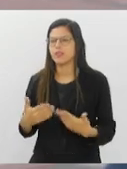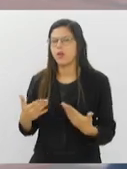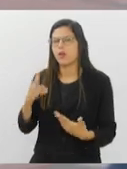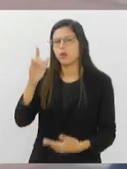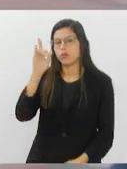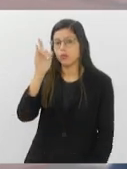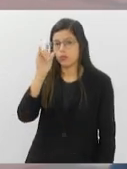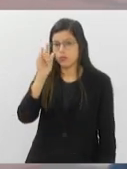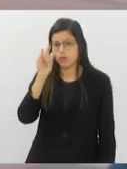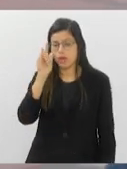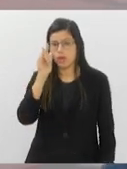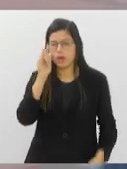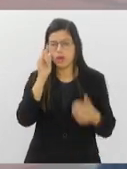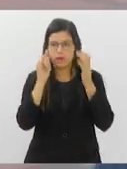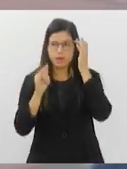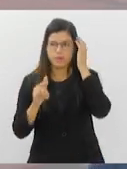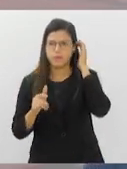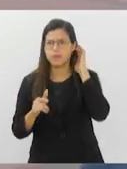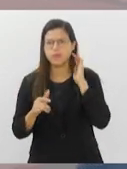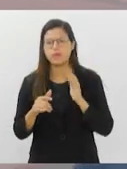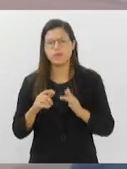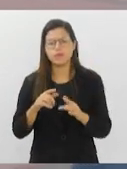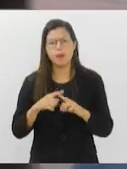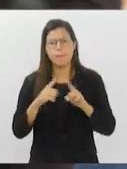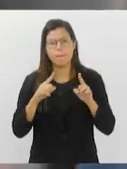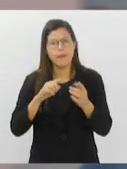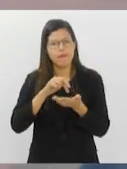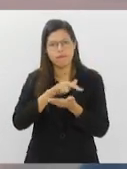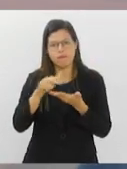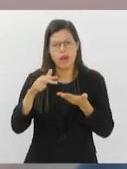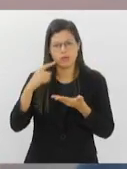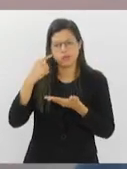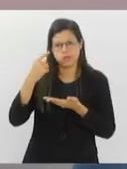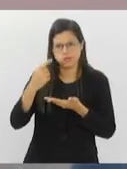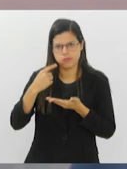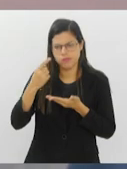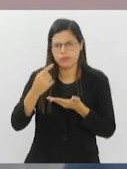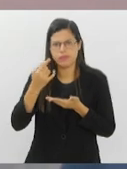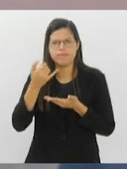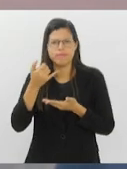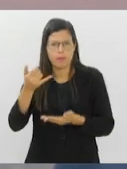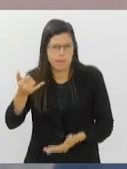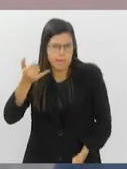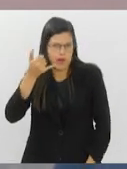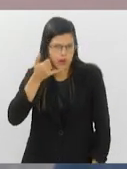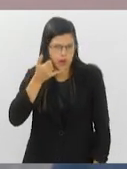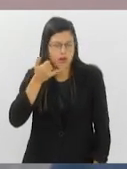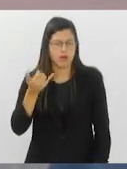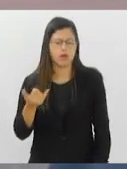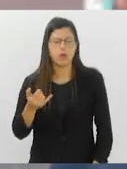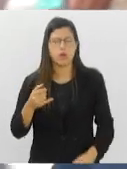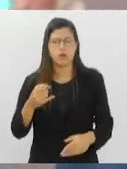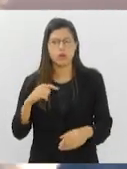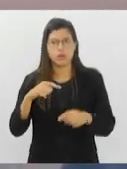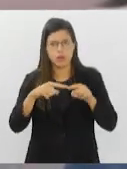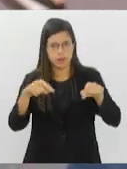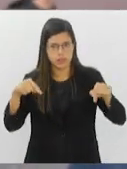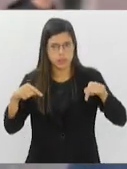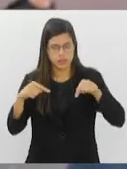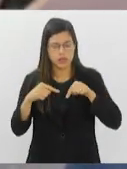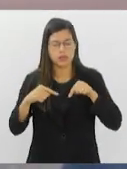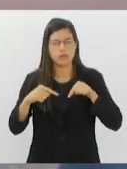Instagram, mas vários advogados também militam, né, nessa questão. No nosso escritório, a gente atende